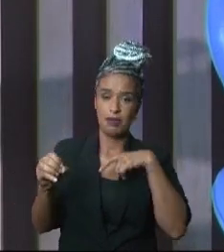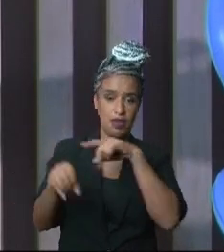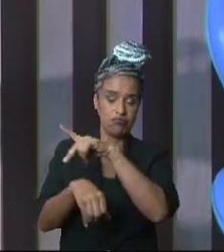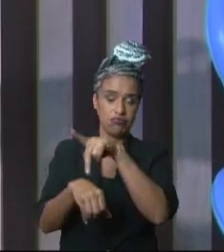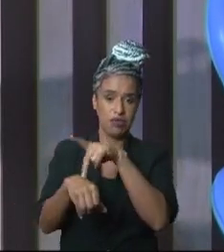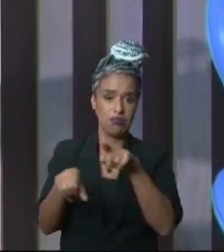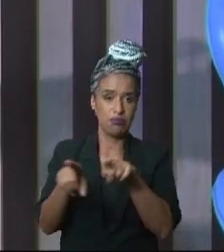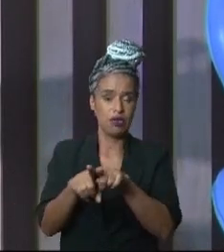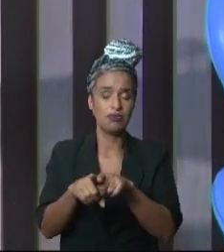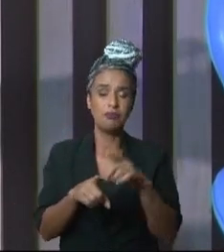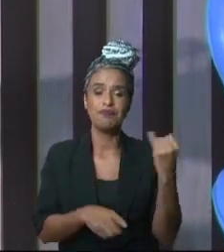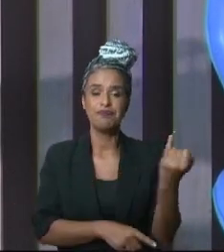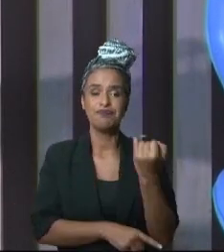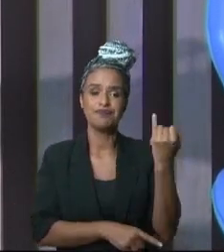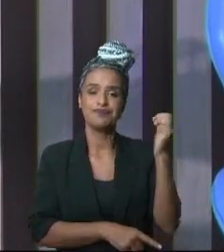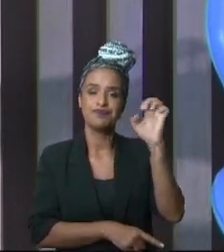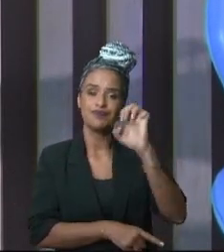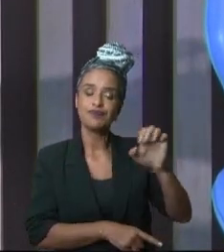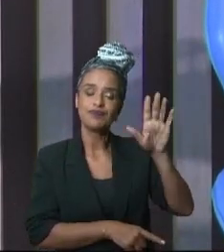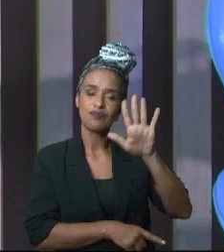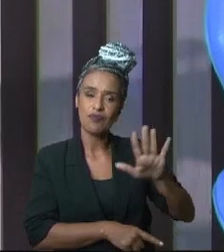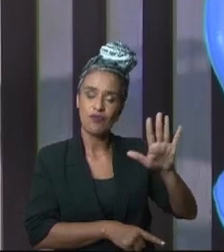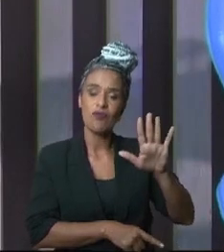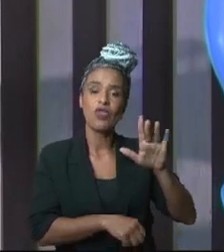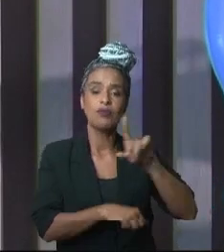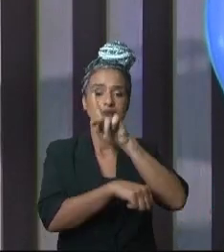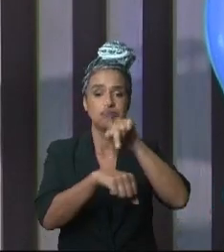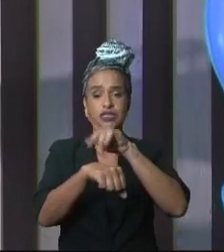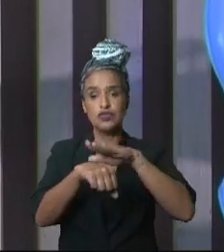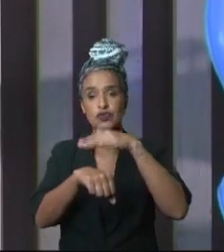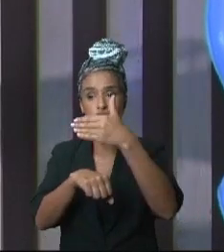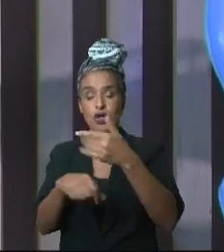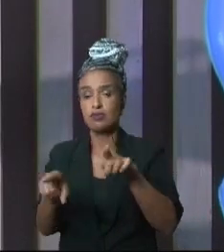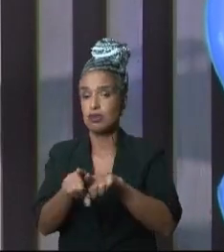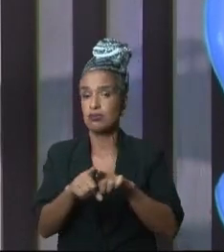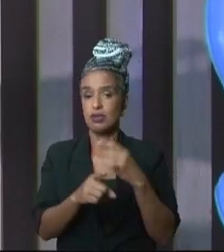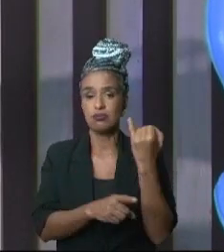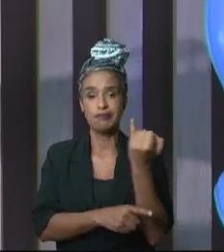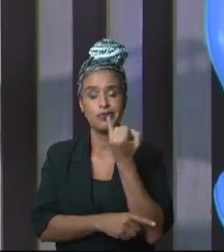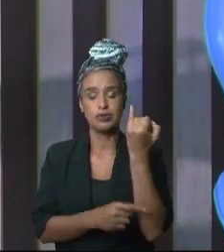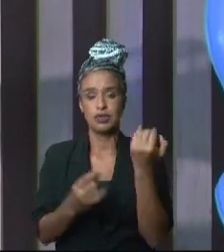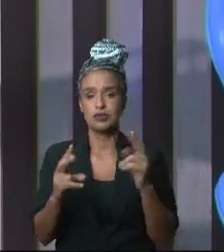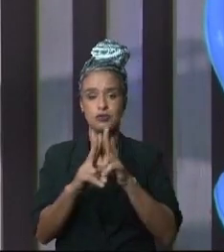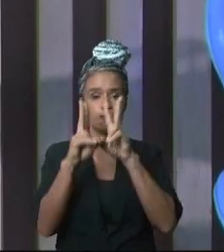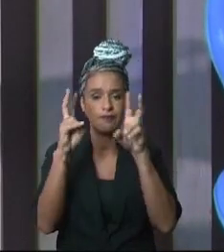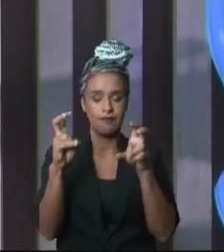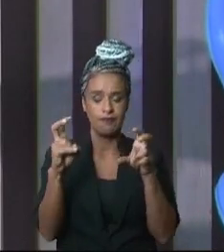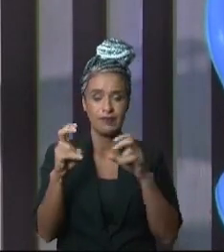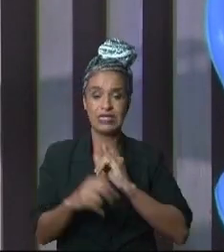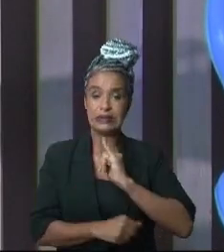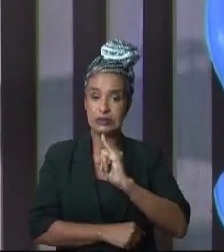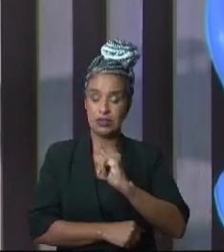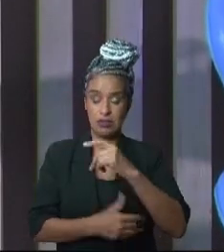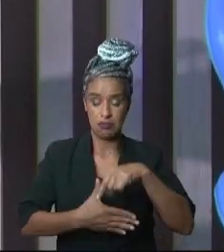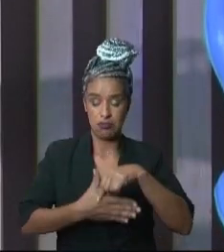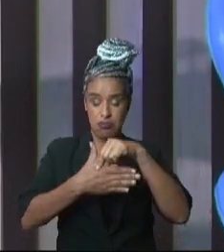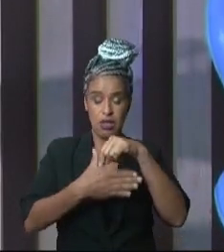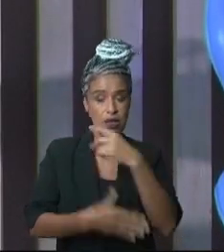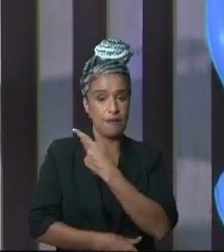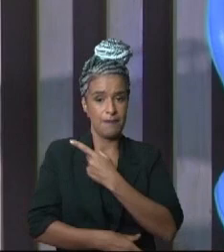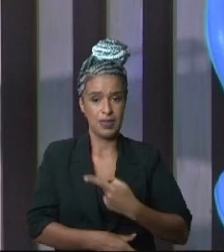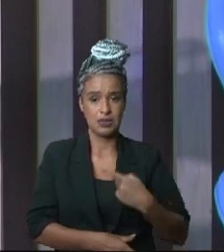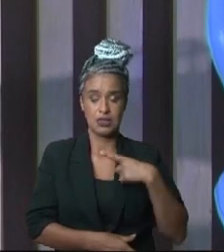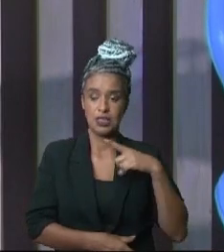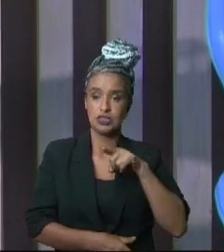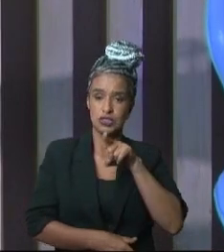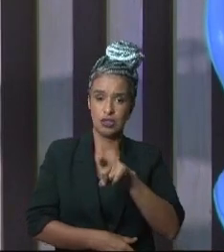apenas importante para a Europa, mas também para a ordem internacional. Eu acho que se Putin